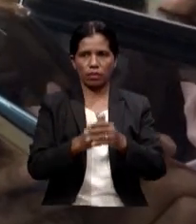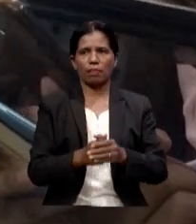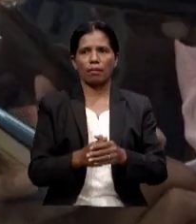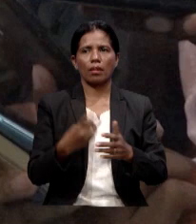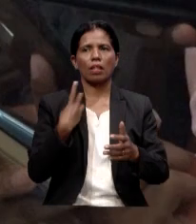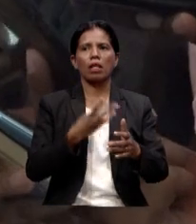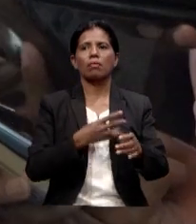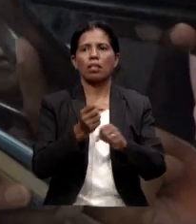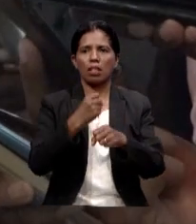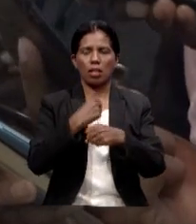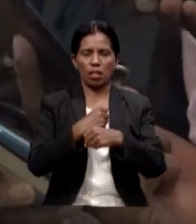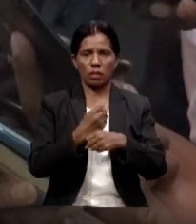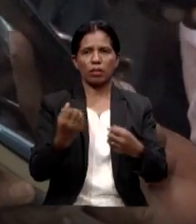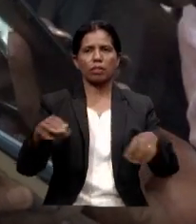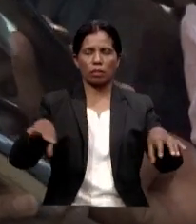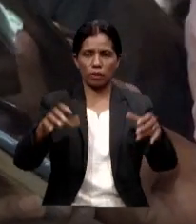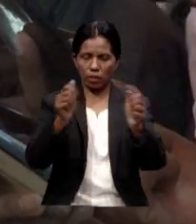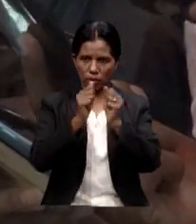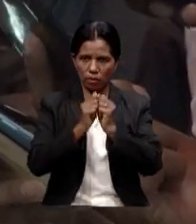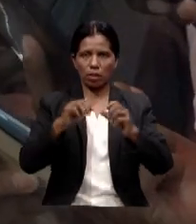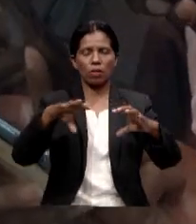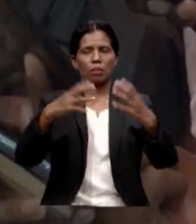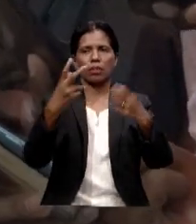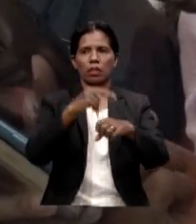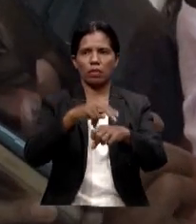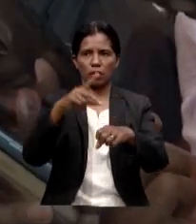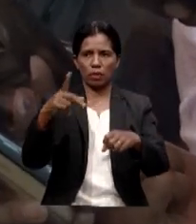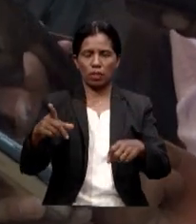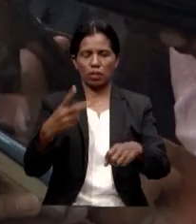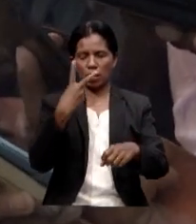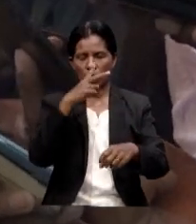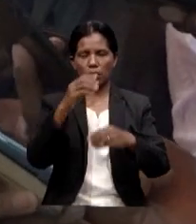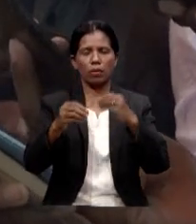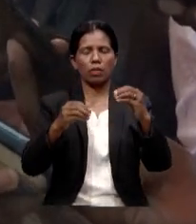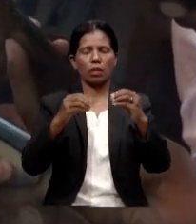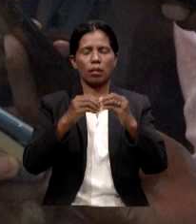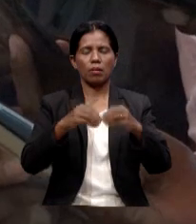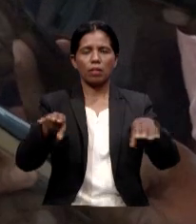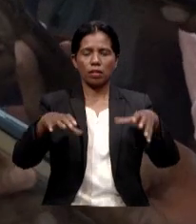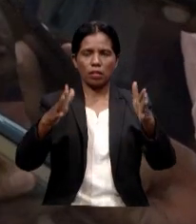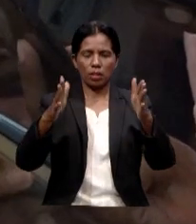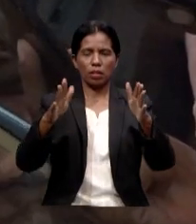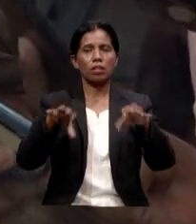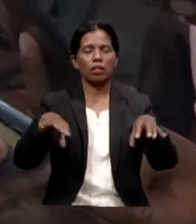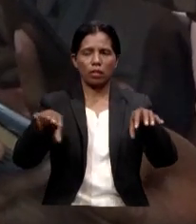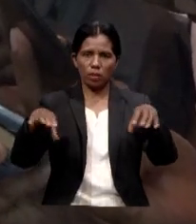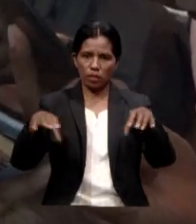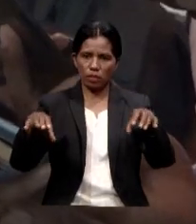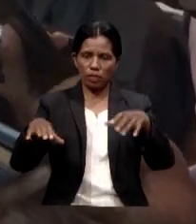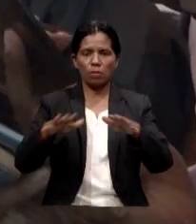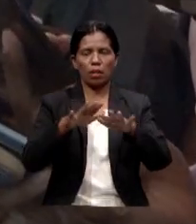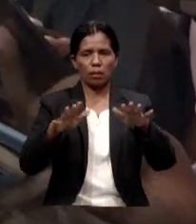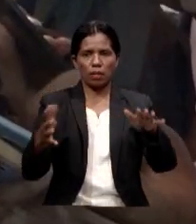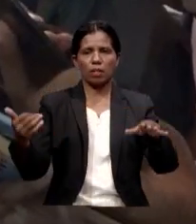a mihala ona. Serviço hamuto com a Comissão Nacional contra o Trabalho Infantil, apoio o CILO, UNICEF, no